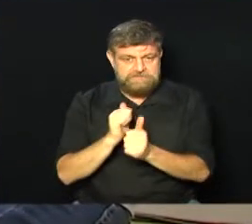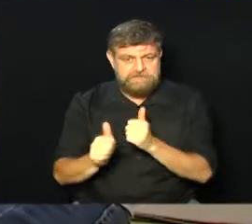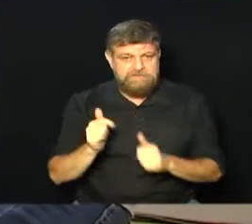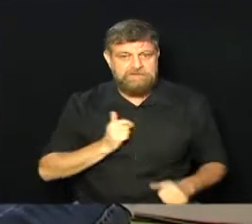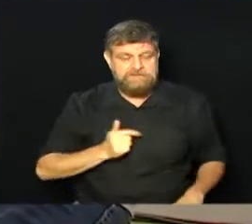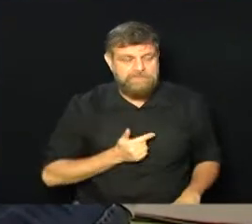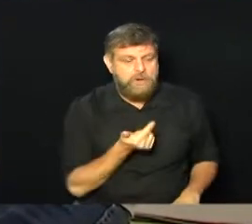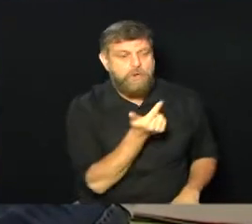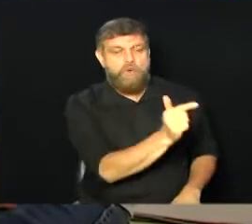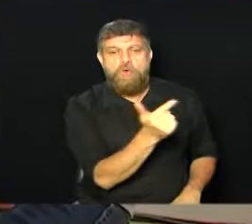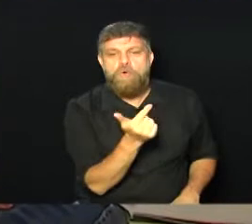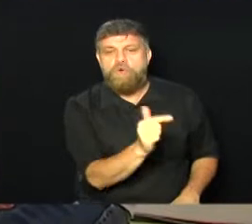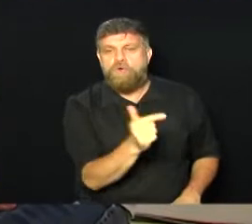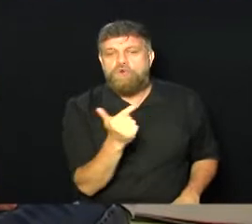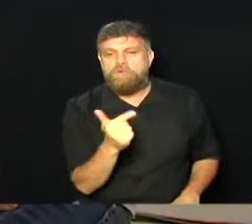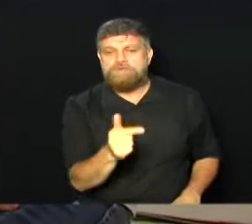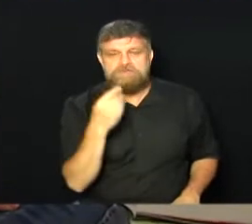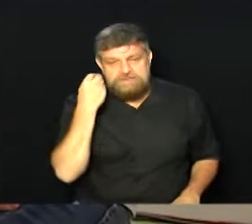outras modalidades?